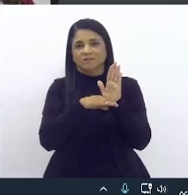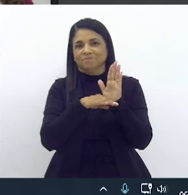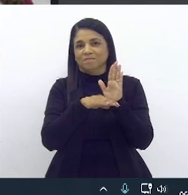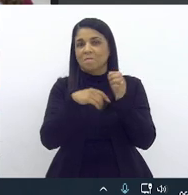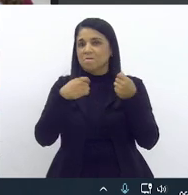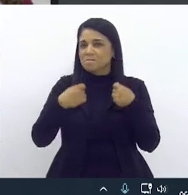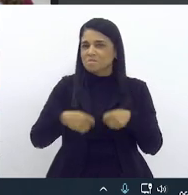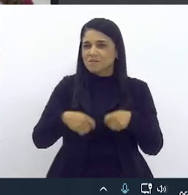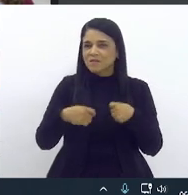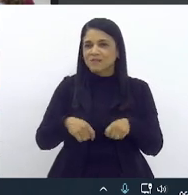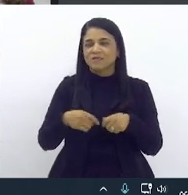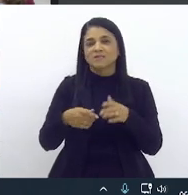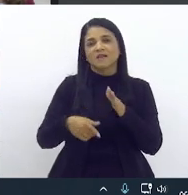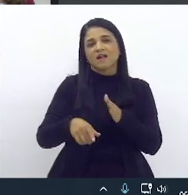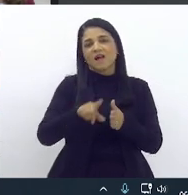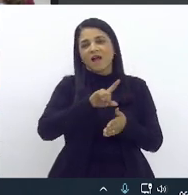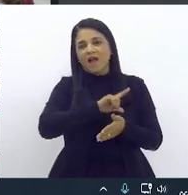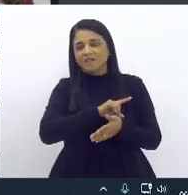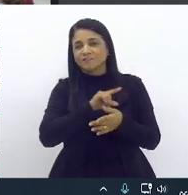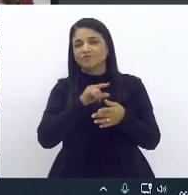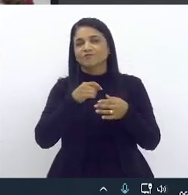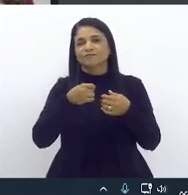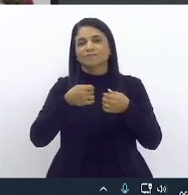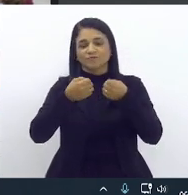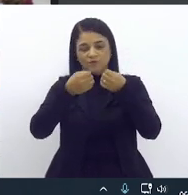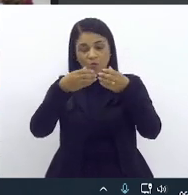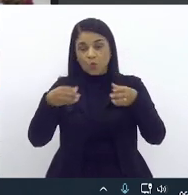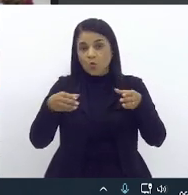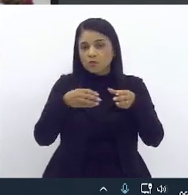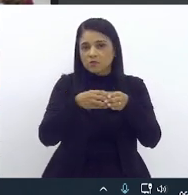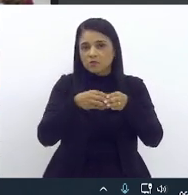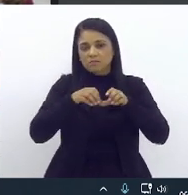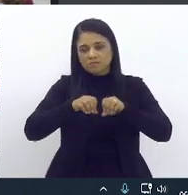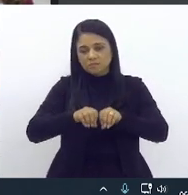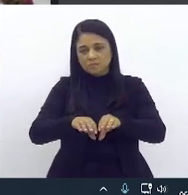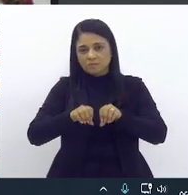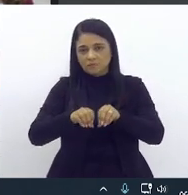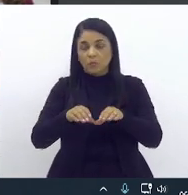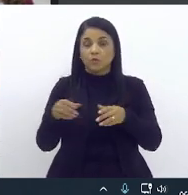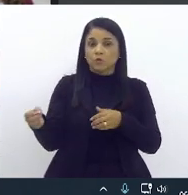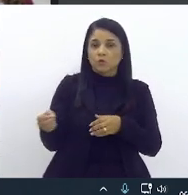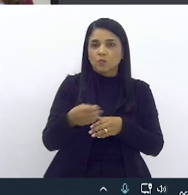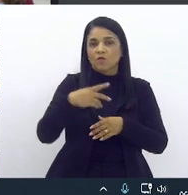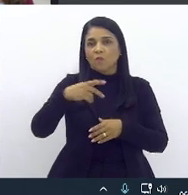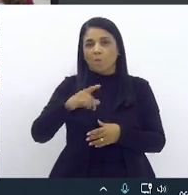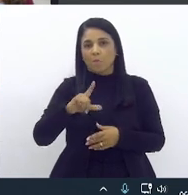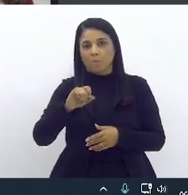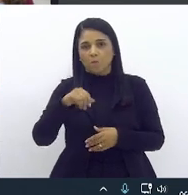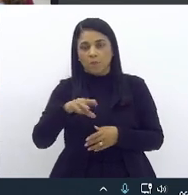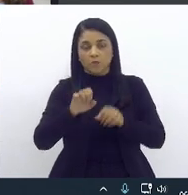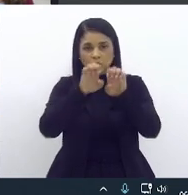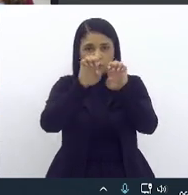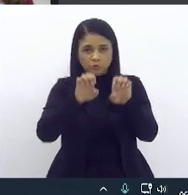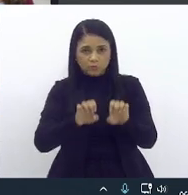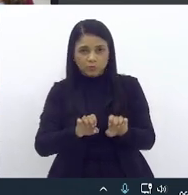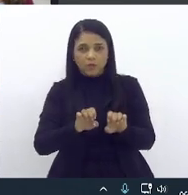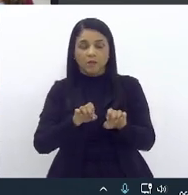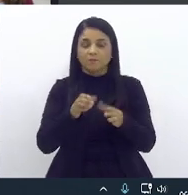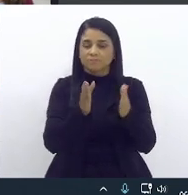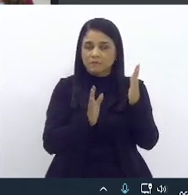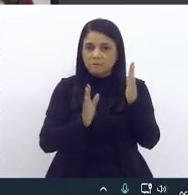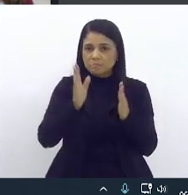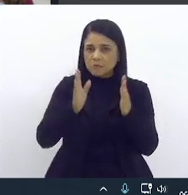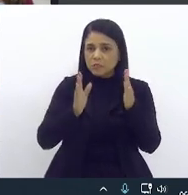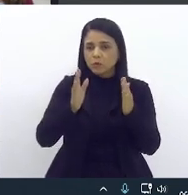o Madureira aqui anteriormente, em relação ao Conselho Nacional de Educação e o novo Plano Nacional de Educação para estruturar nesse próximo período.